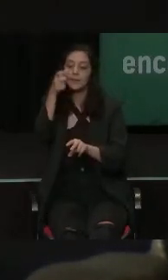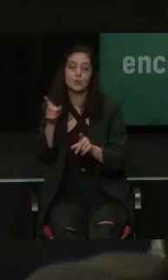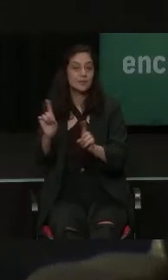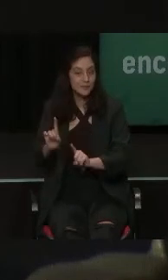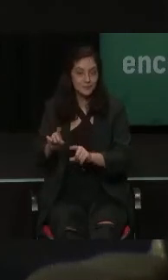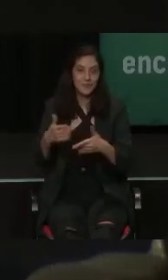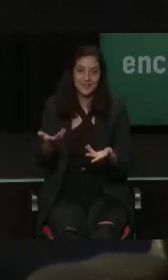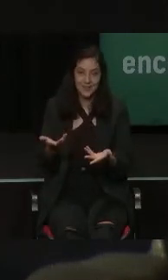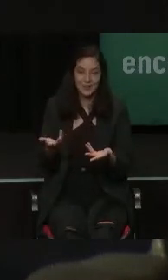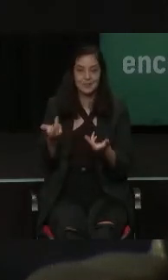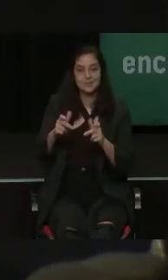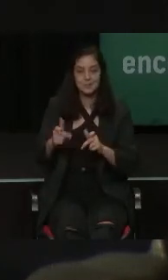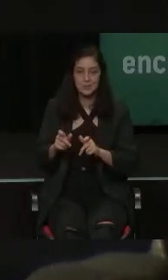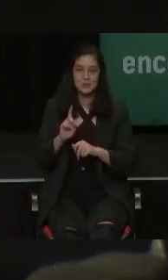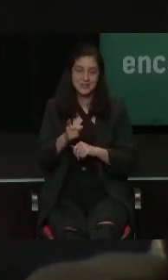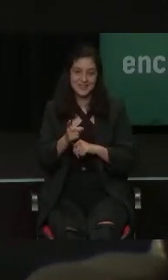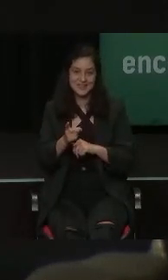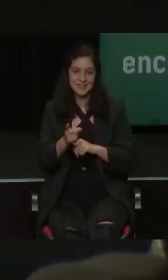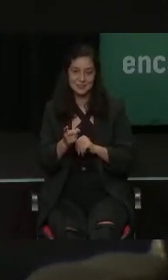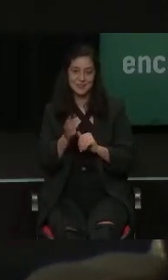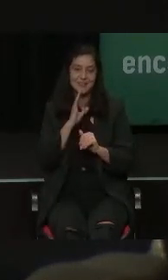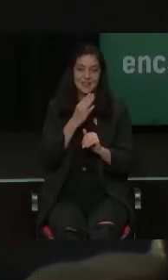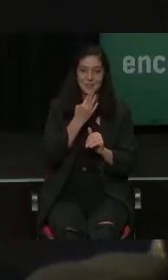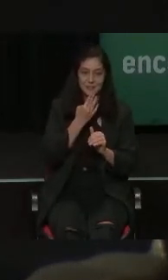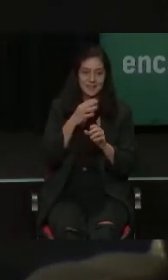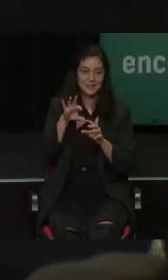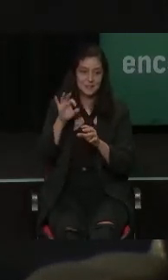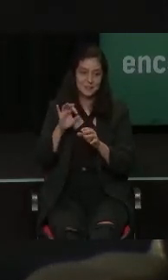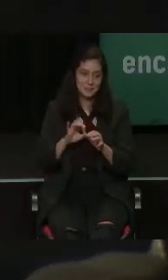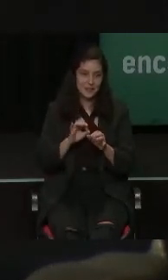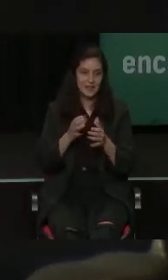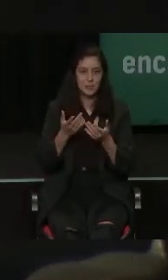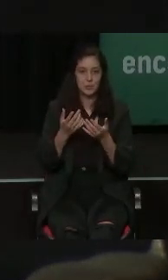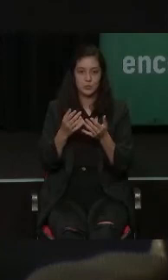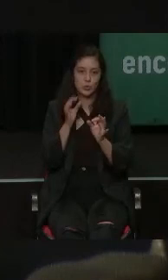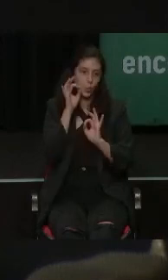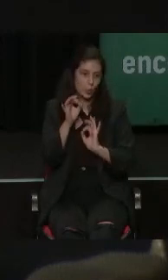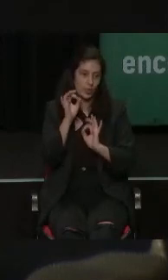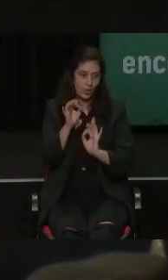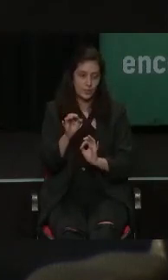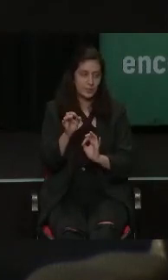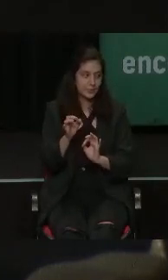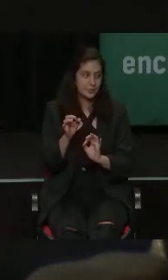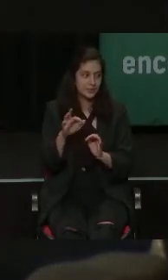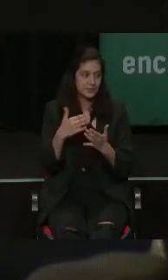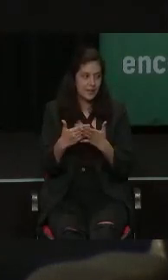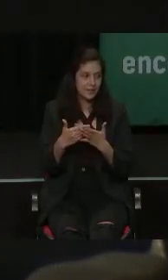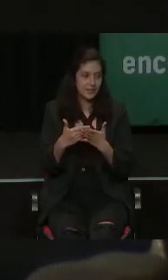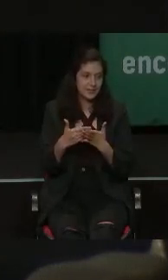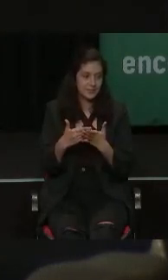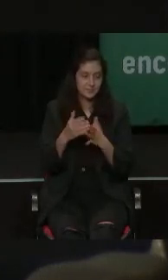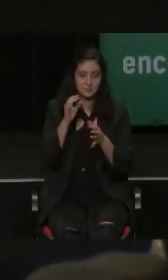que acontecia era, mediante a pressão de seleção do tratamento, apareciam muitas